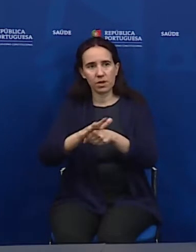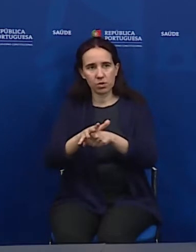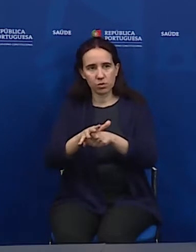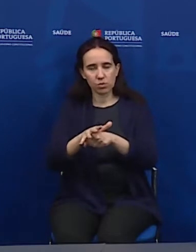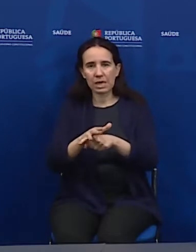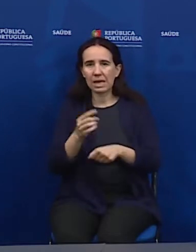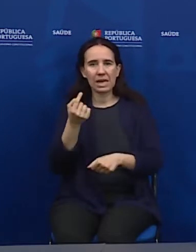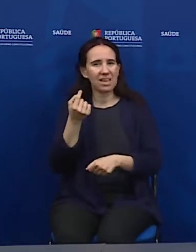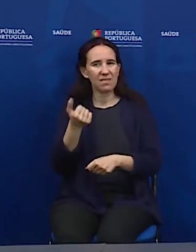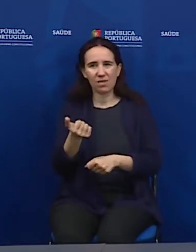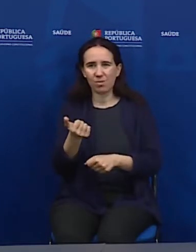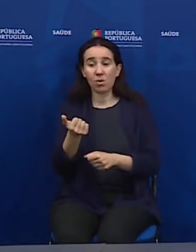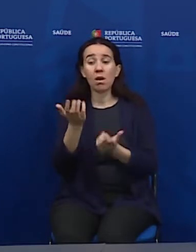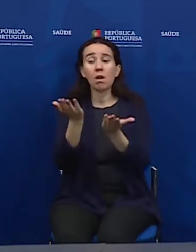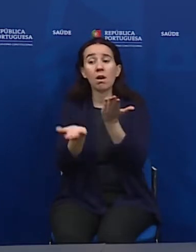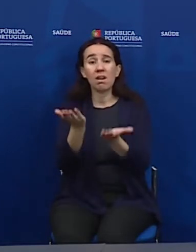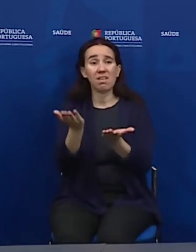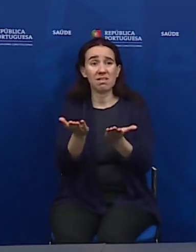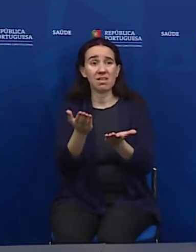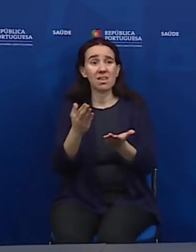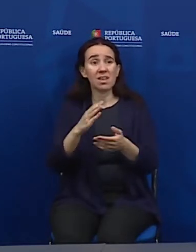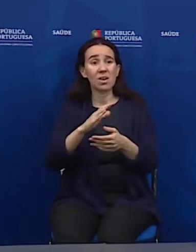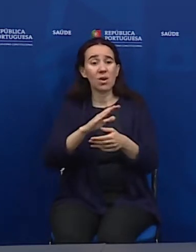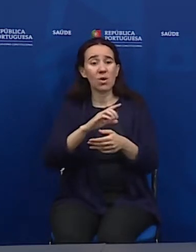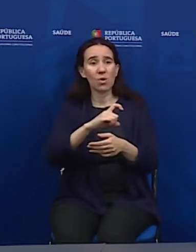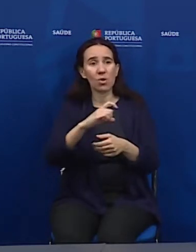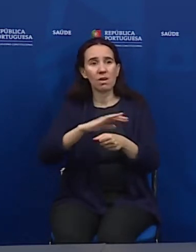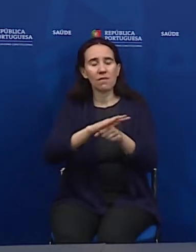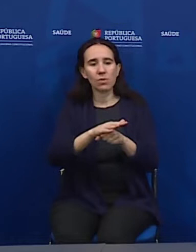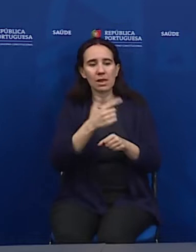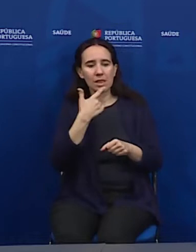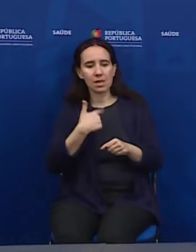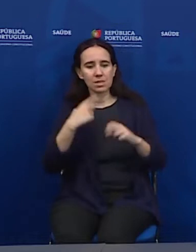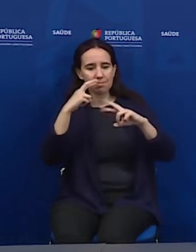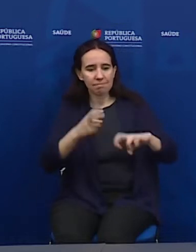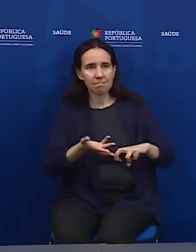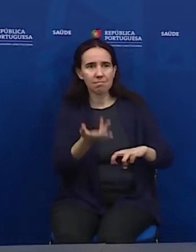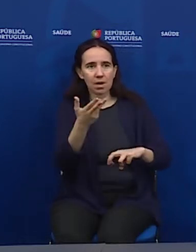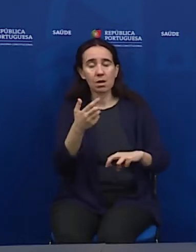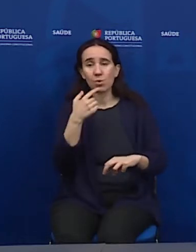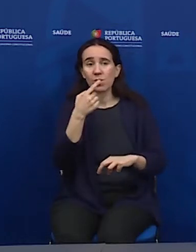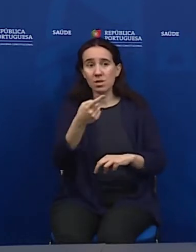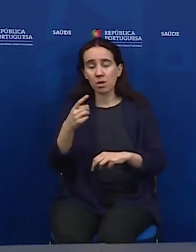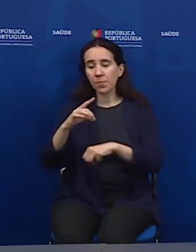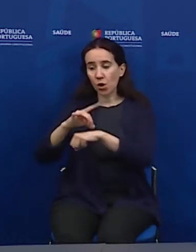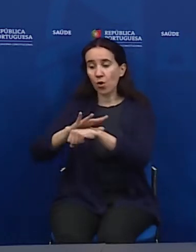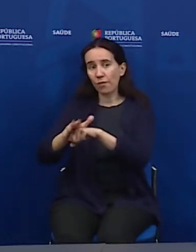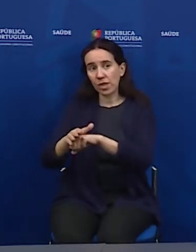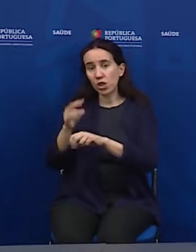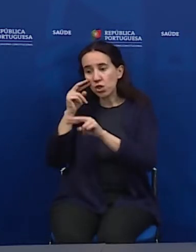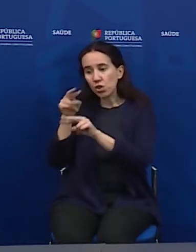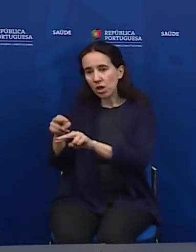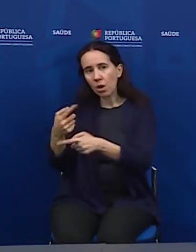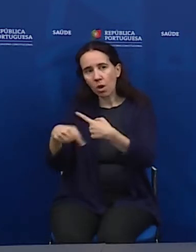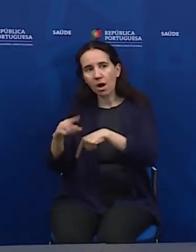é ínfimo em relação àquilo que o coronavírus nos pode dizer. Por isso é que eu disse, até agora estivemos a responder ao Covid, agora queremos que o